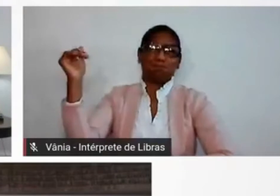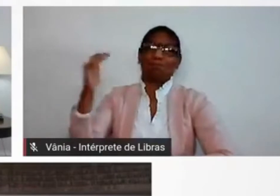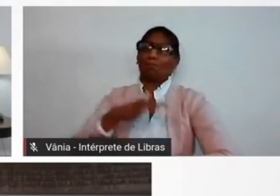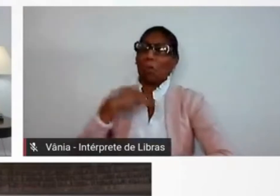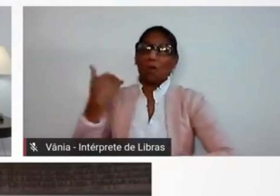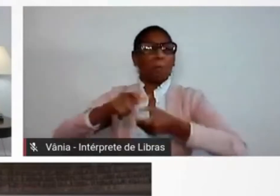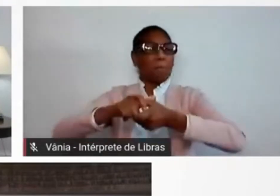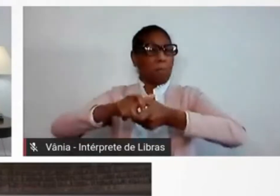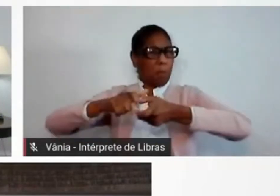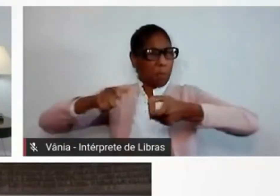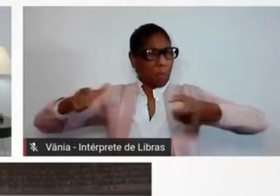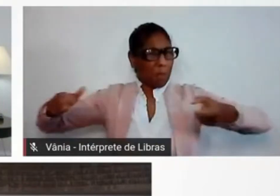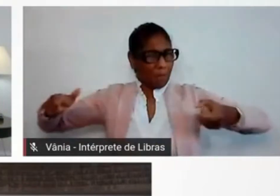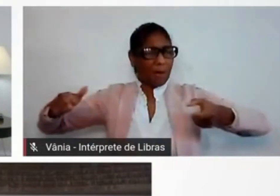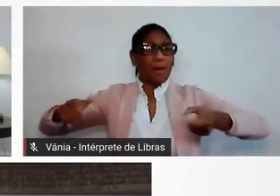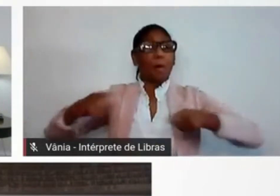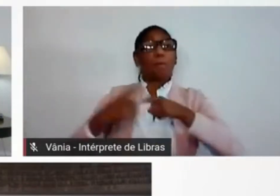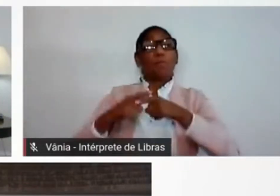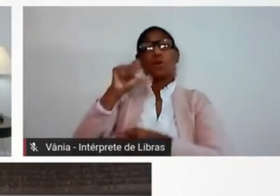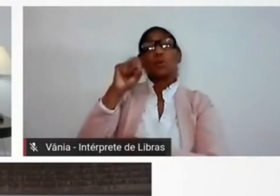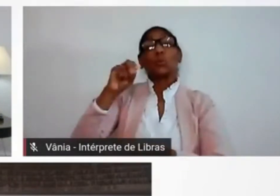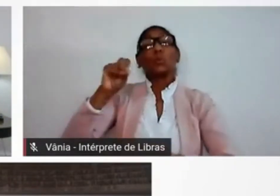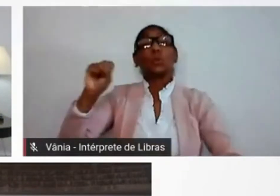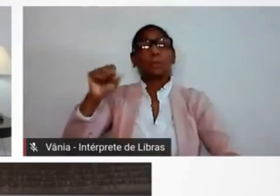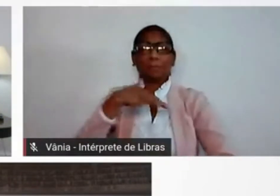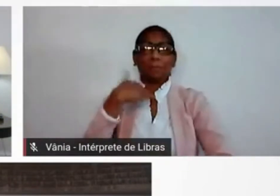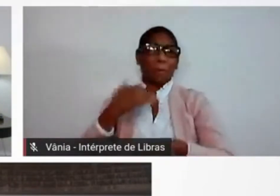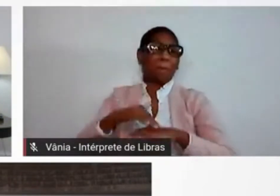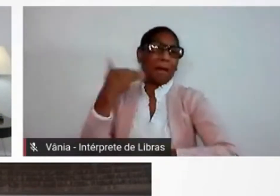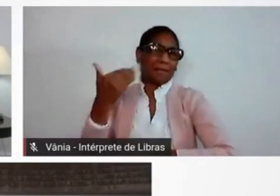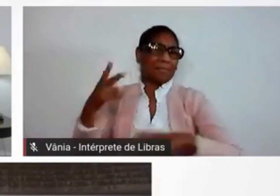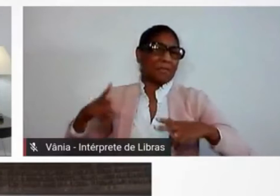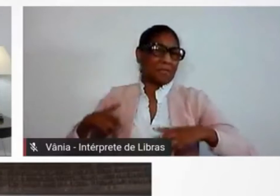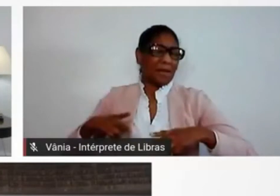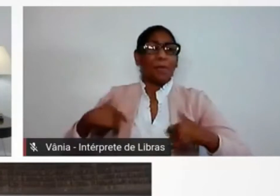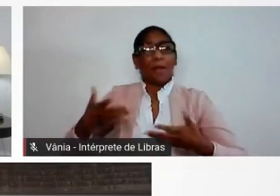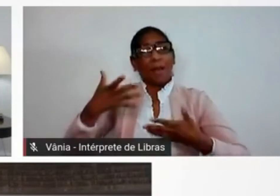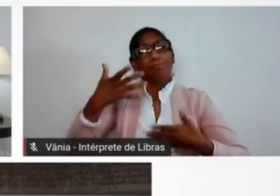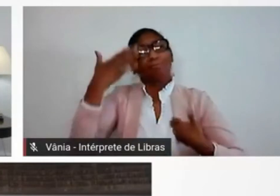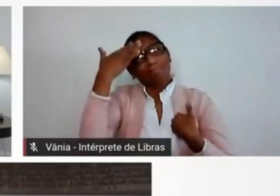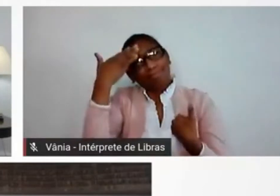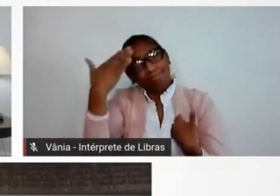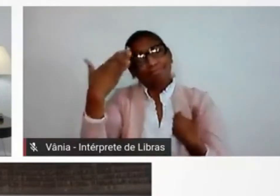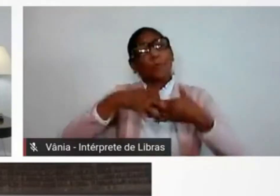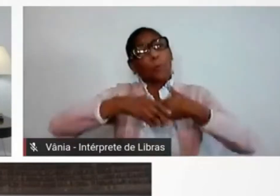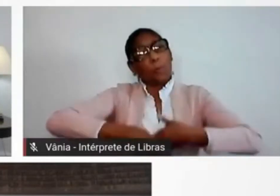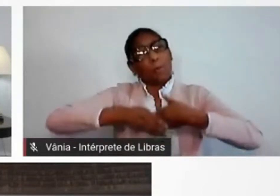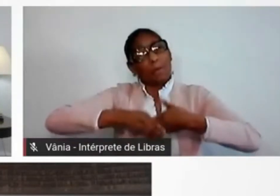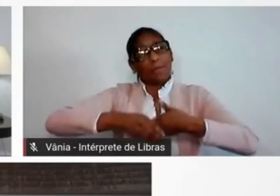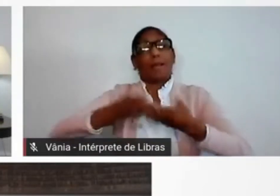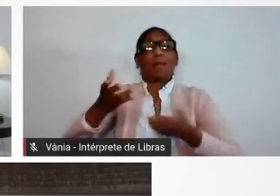de mortalidade de leitos SUS e leitos privados. Então, eu queria cumprimentar os profissionais também, né, governador, que estão aí no